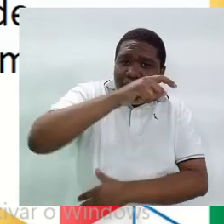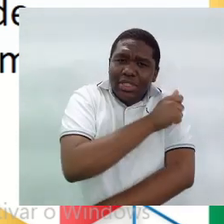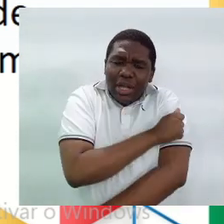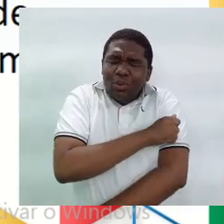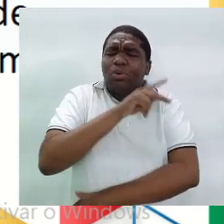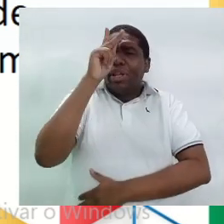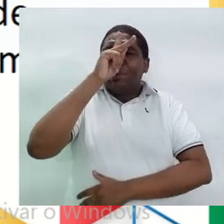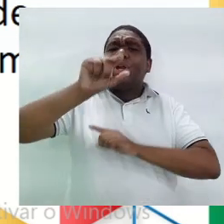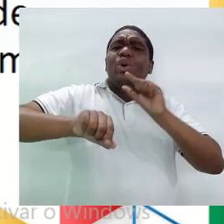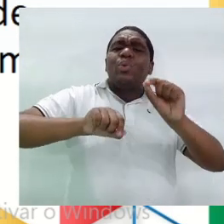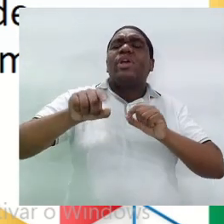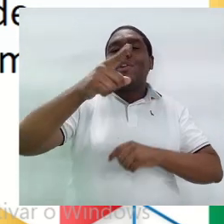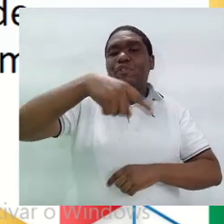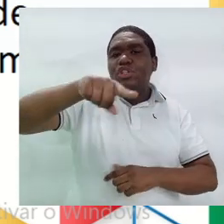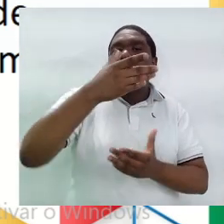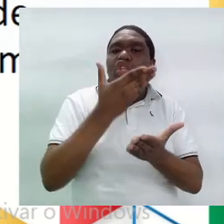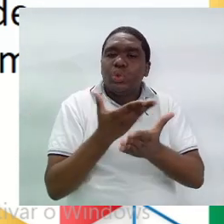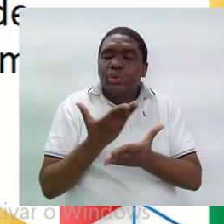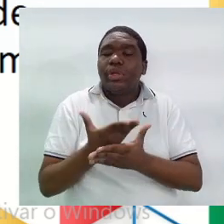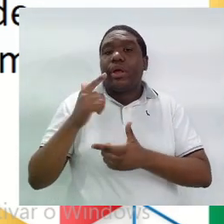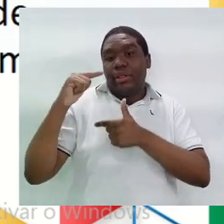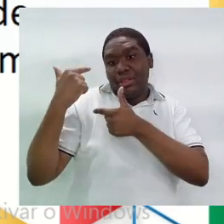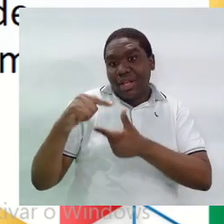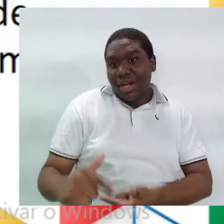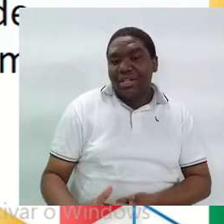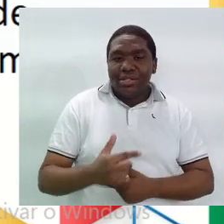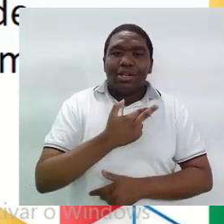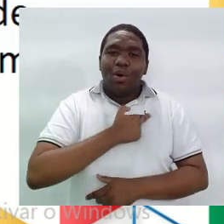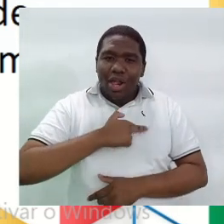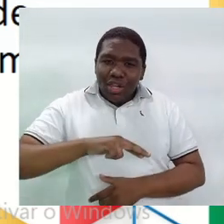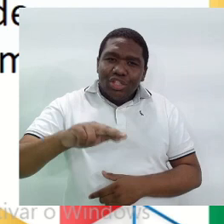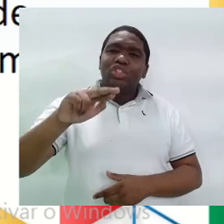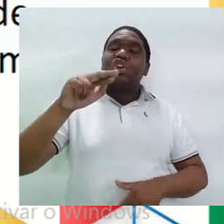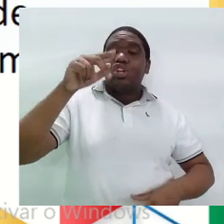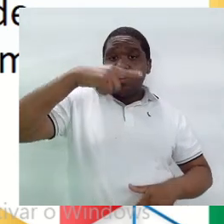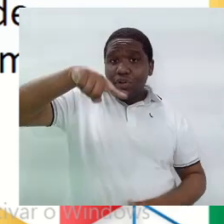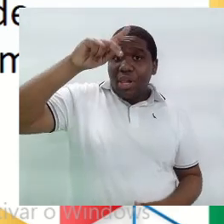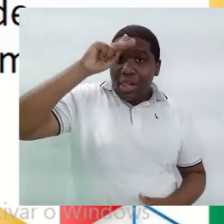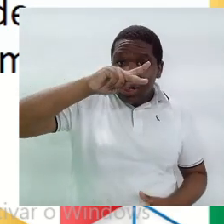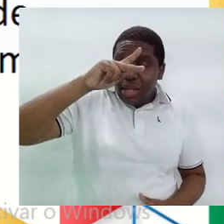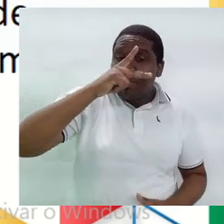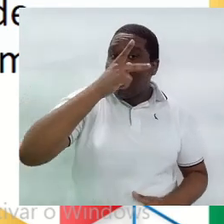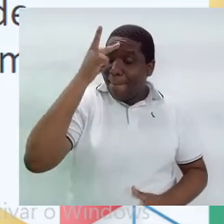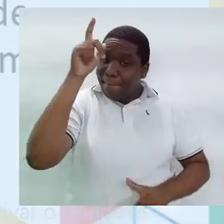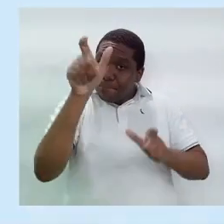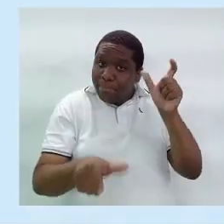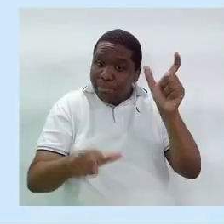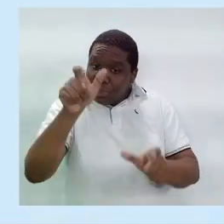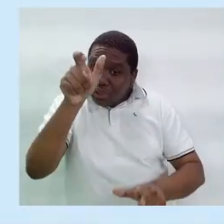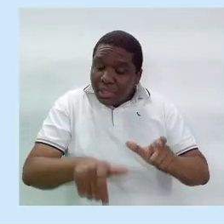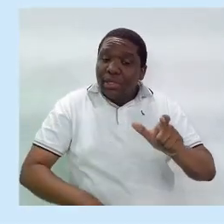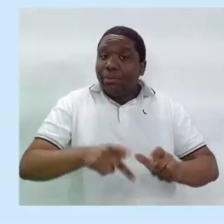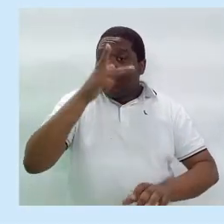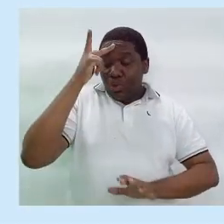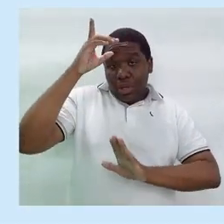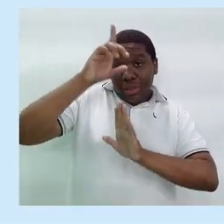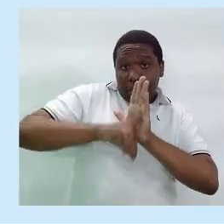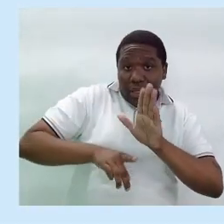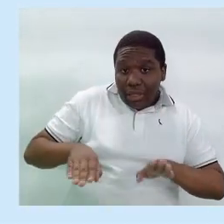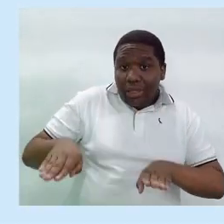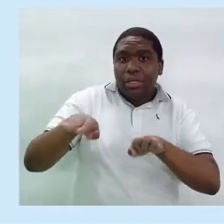quando vocês forem estudar as tradições religiosas, lembre-se de quê? Da cidadania, da democracia,